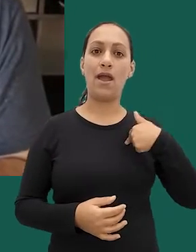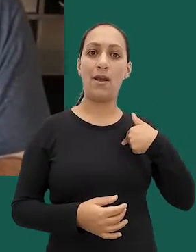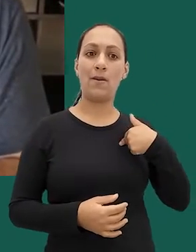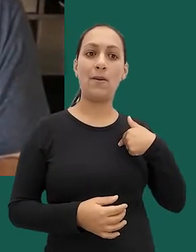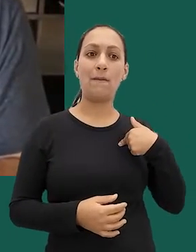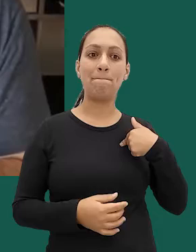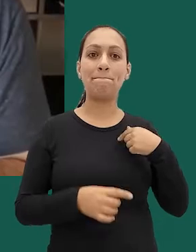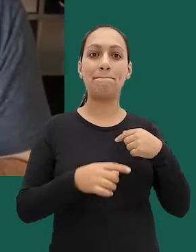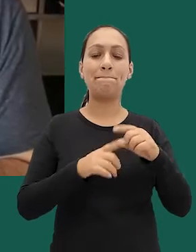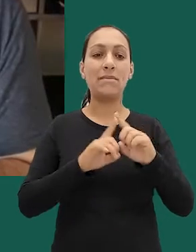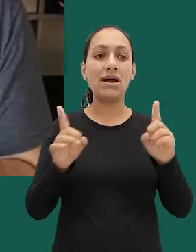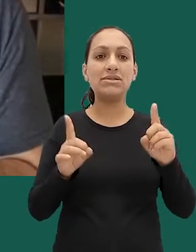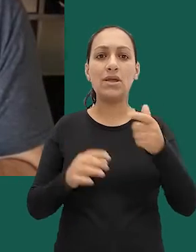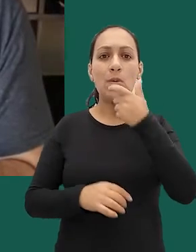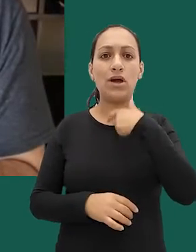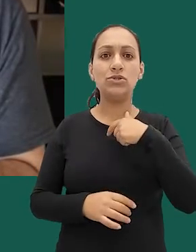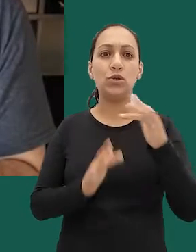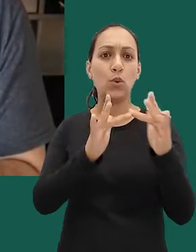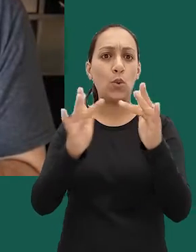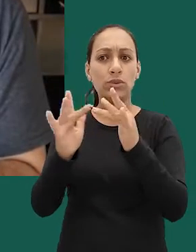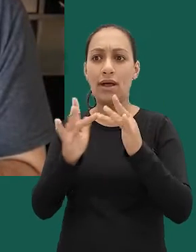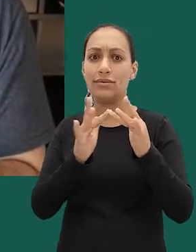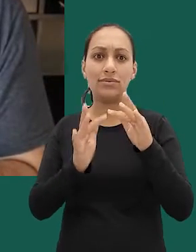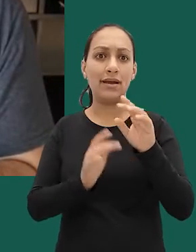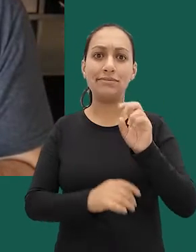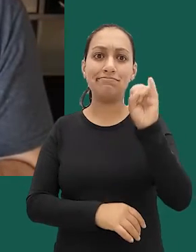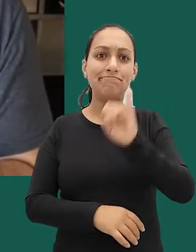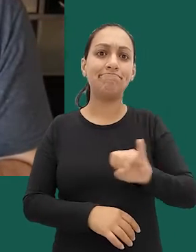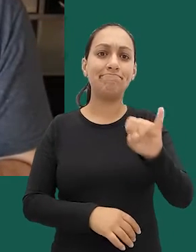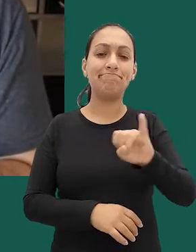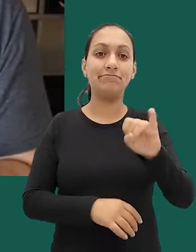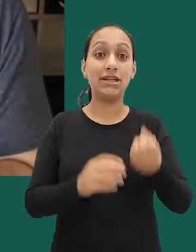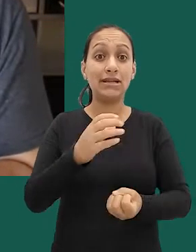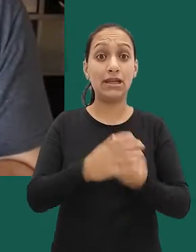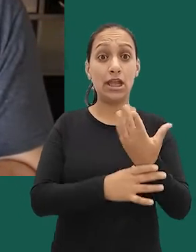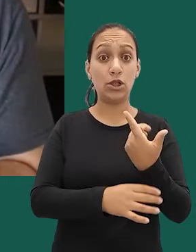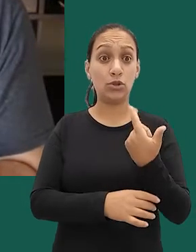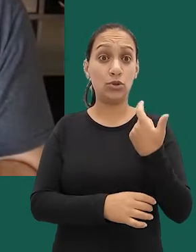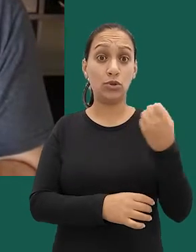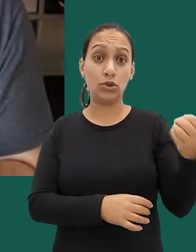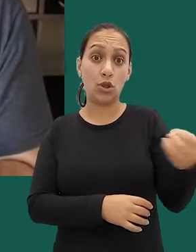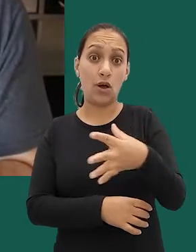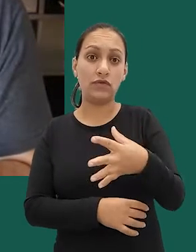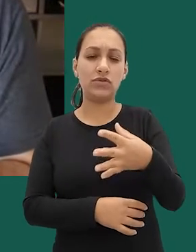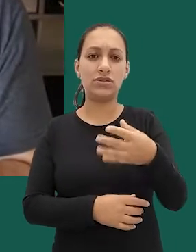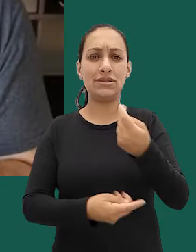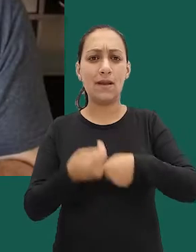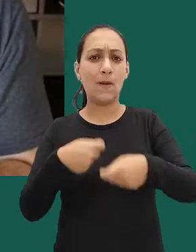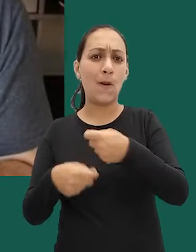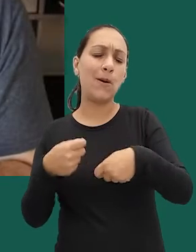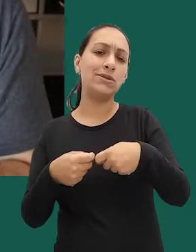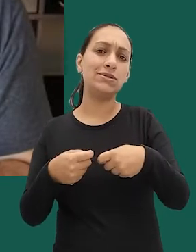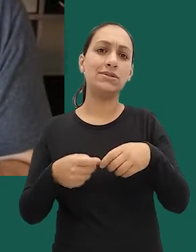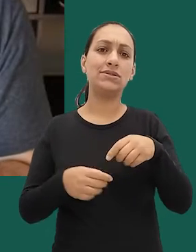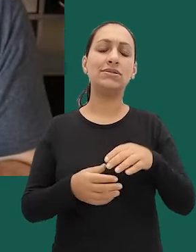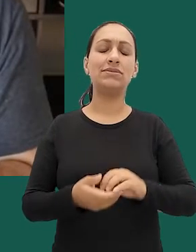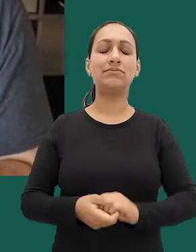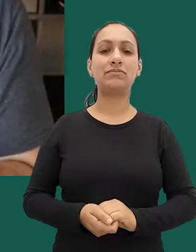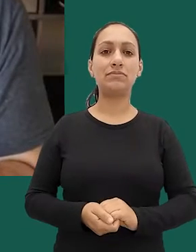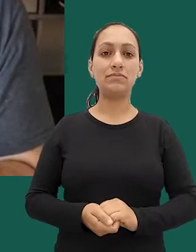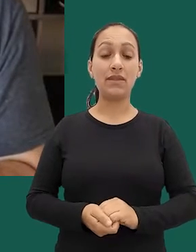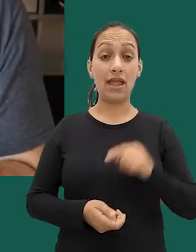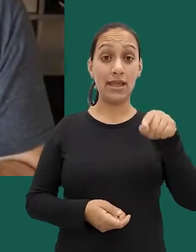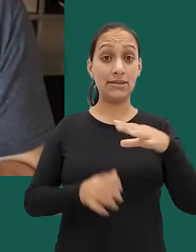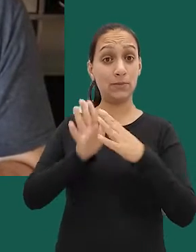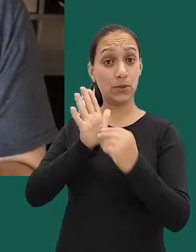mim o networking é super, super importante por isso, porque acaba gerando novos projetos, novos negócios, enfim. Mas nesse